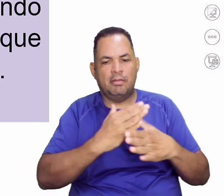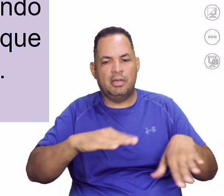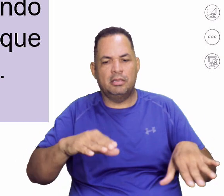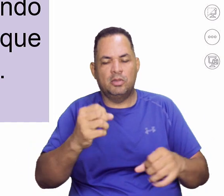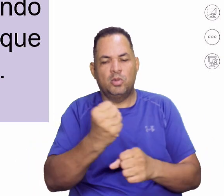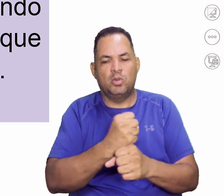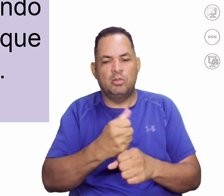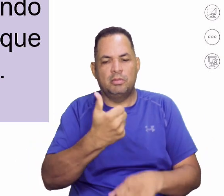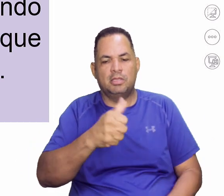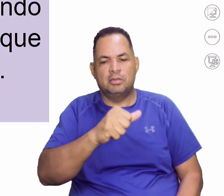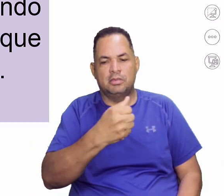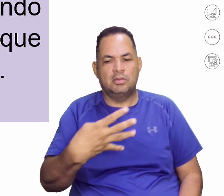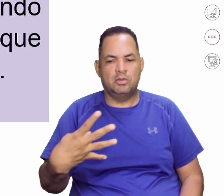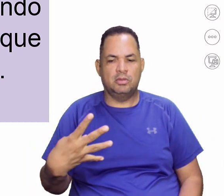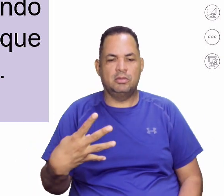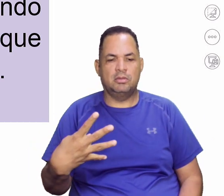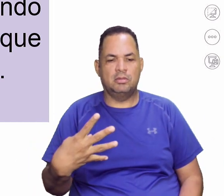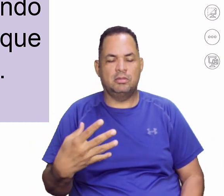abolido em